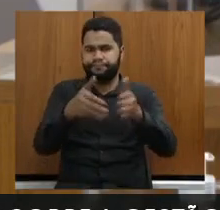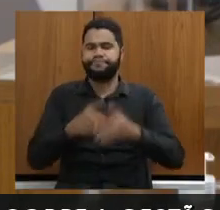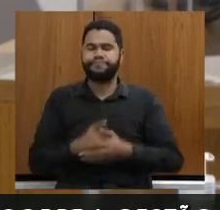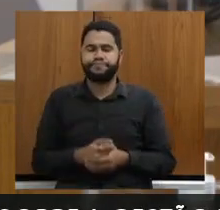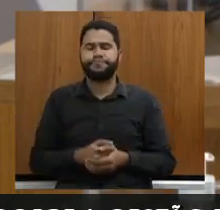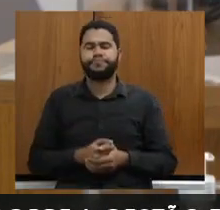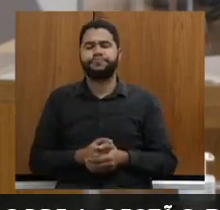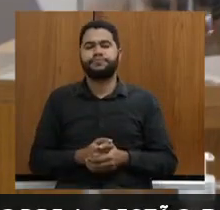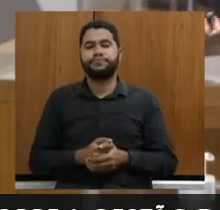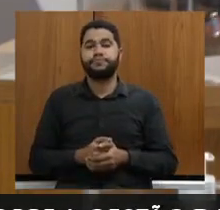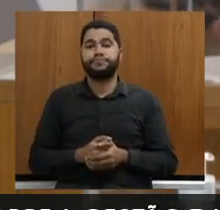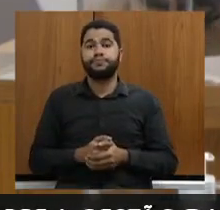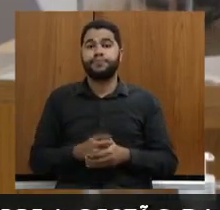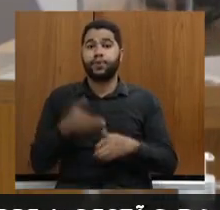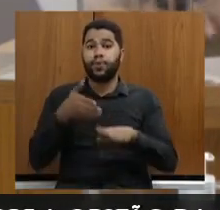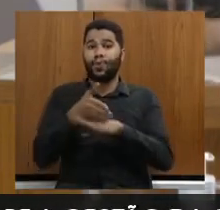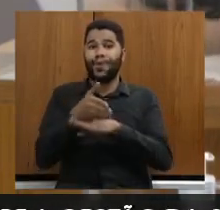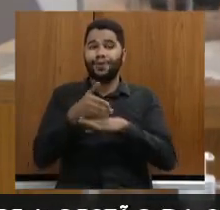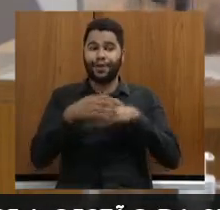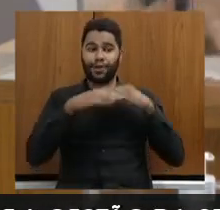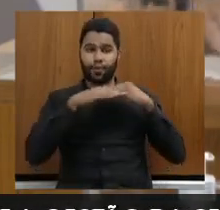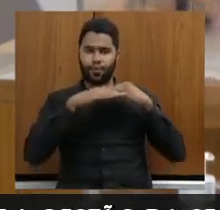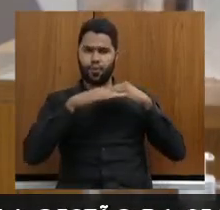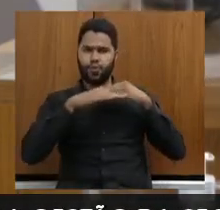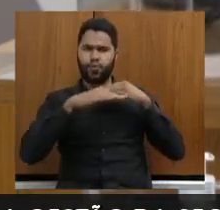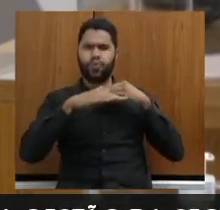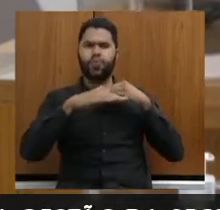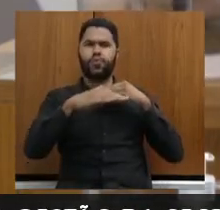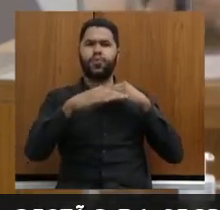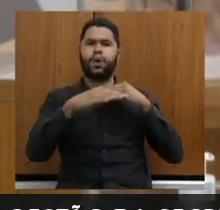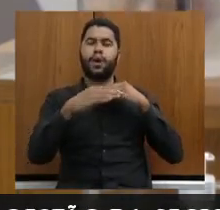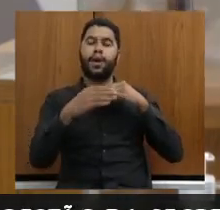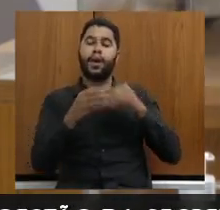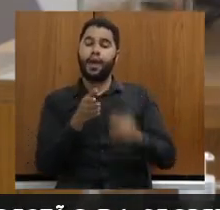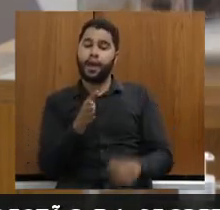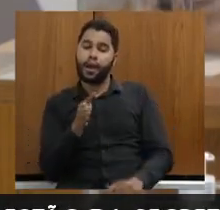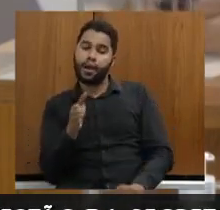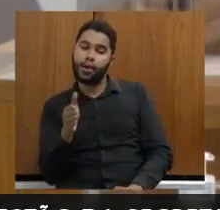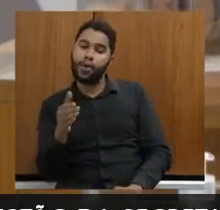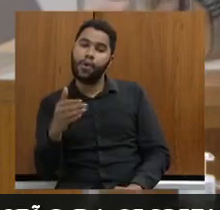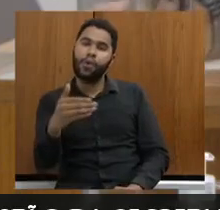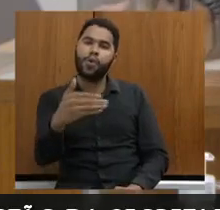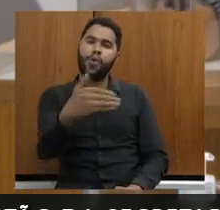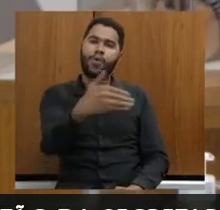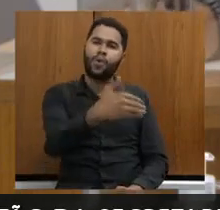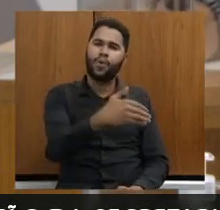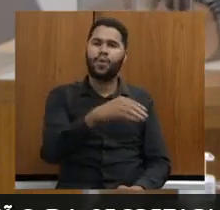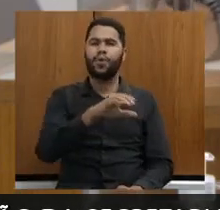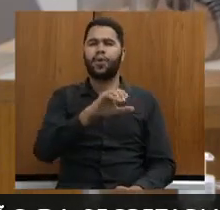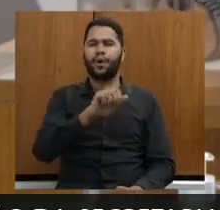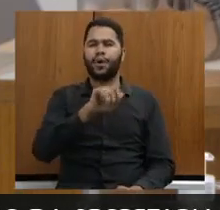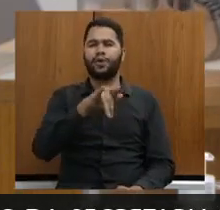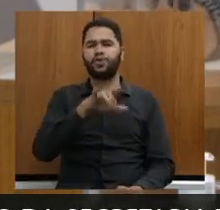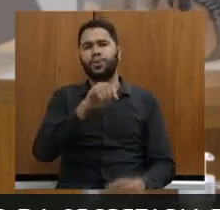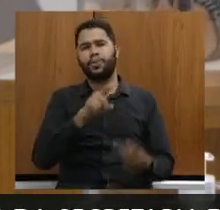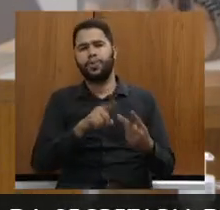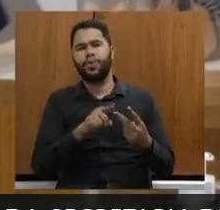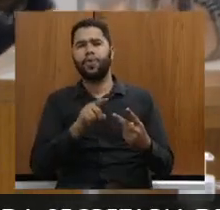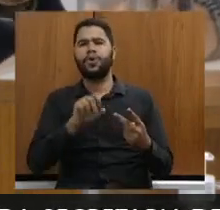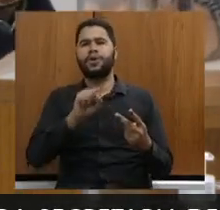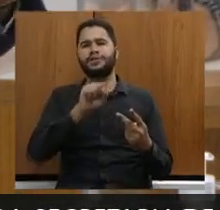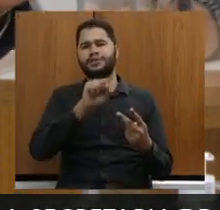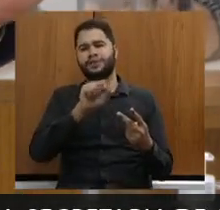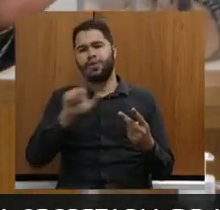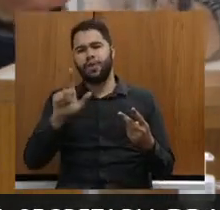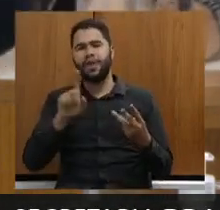enquanto que o acesso asfáltico se dá no retorno em que você desce lá em Caxambu São Lourenço Carmo de Minas